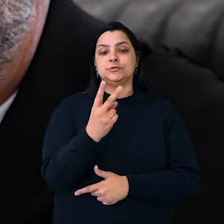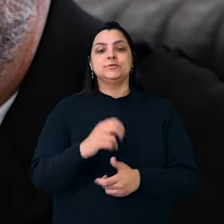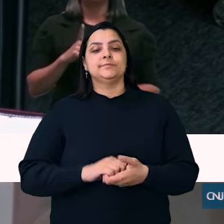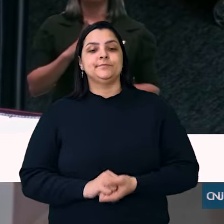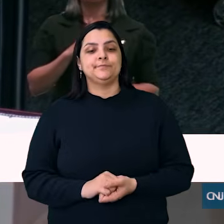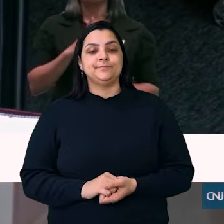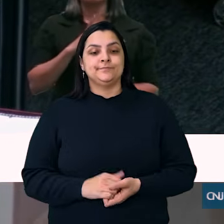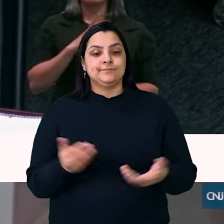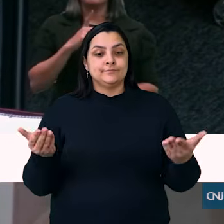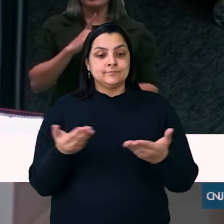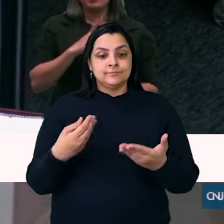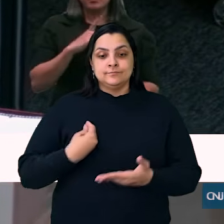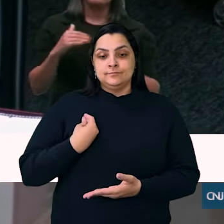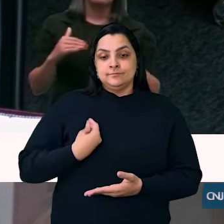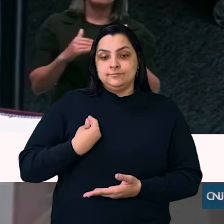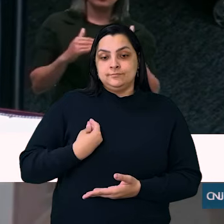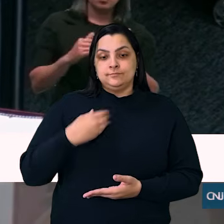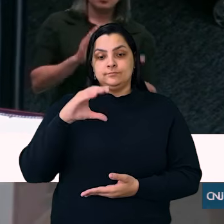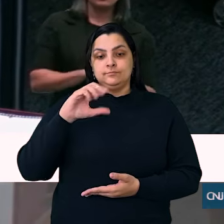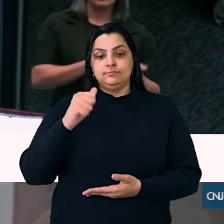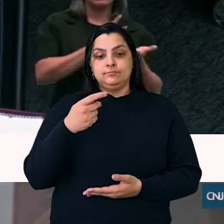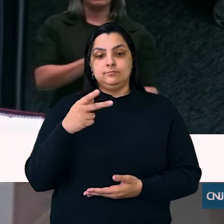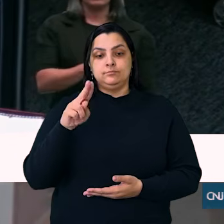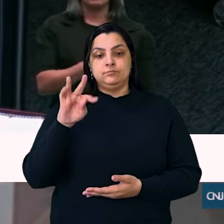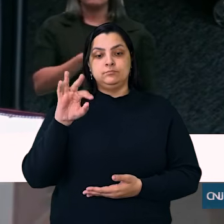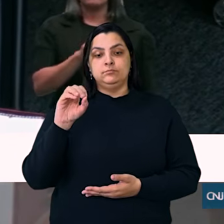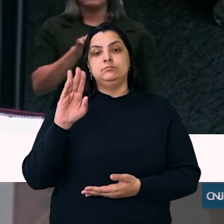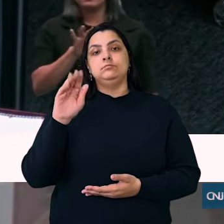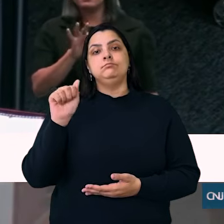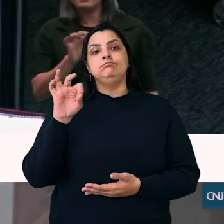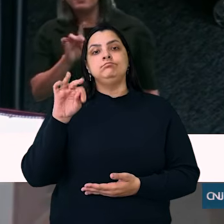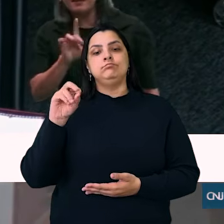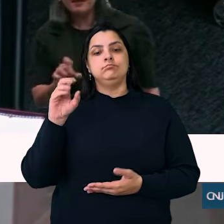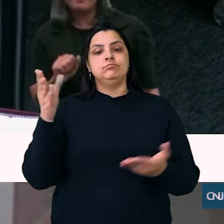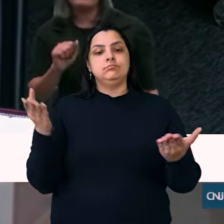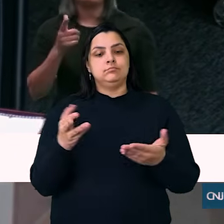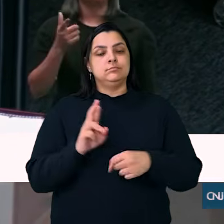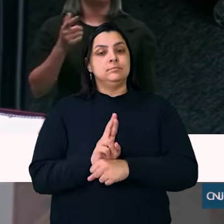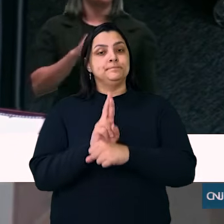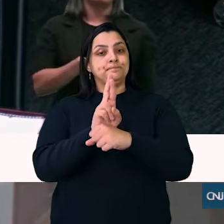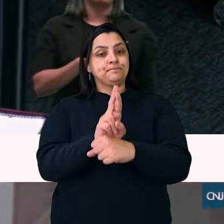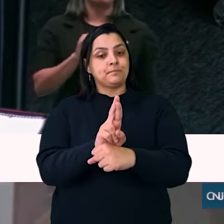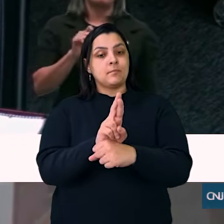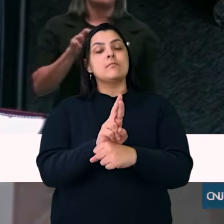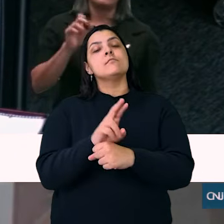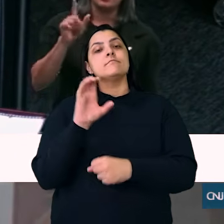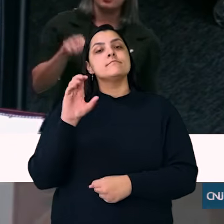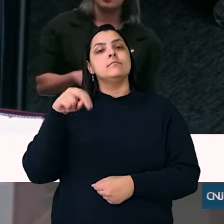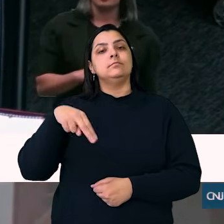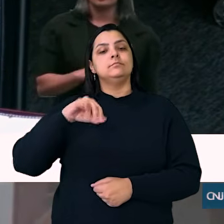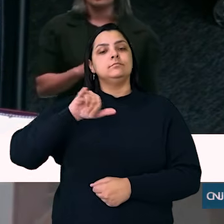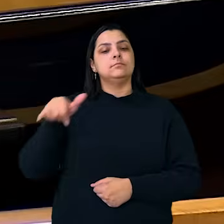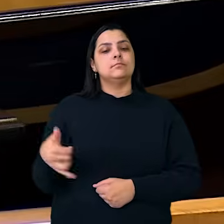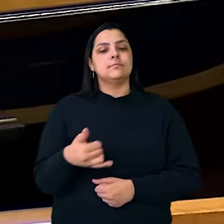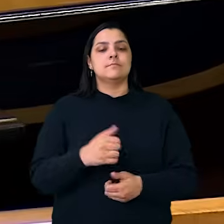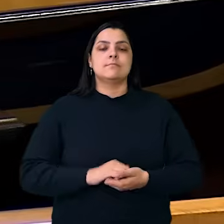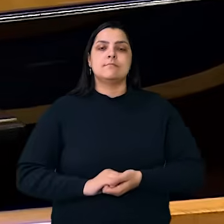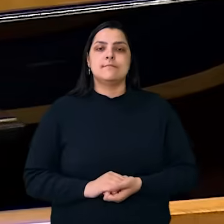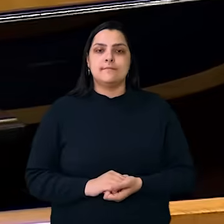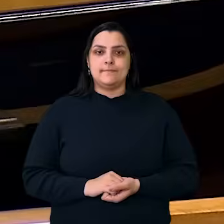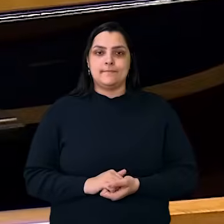2022. Atualmente, o ministro Caputo Bastos representa o Tribunal Superior do Trabalho no CNJ.